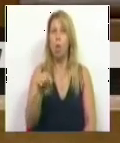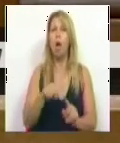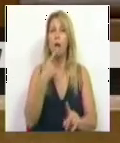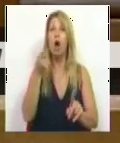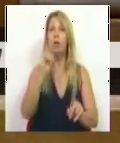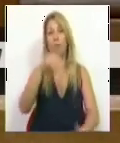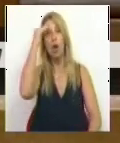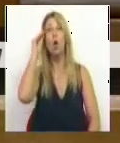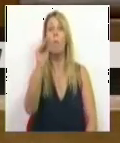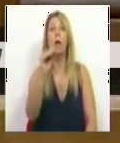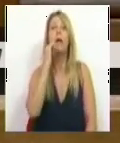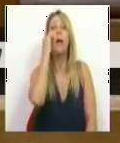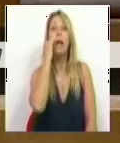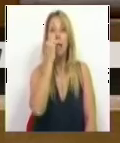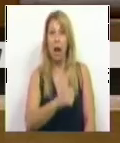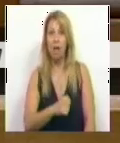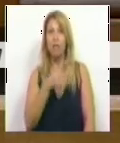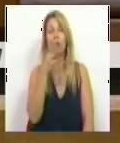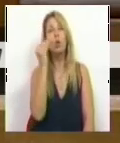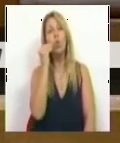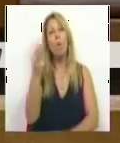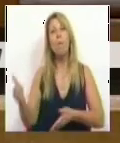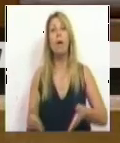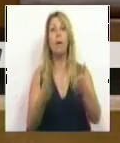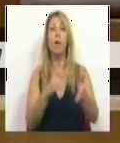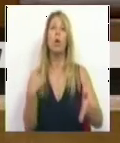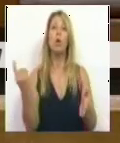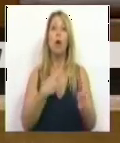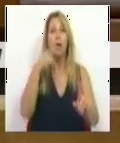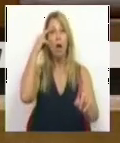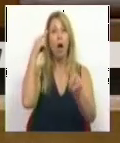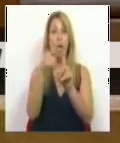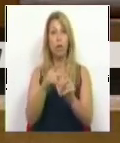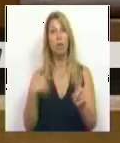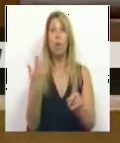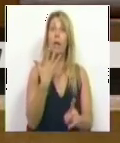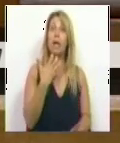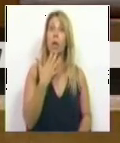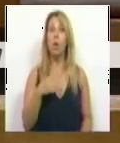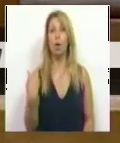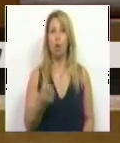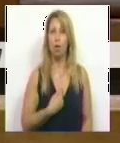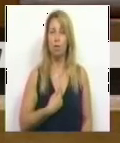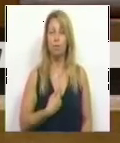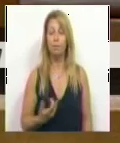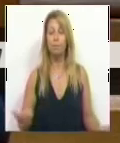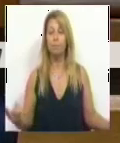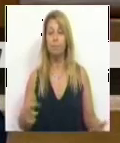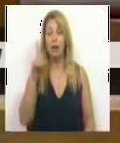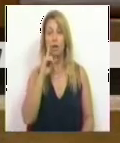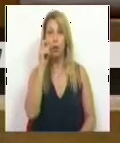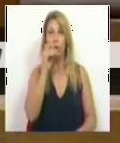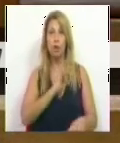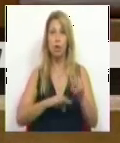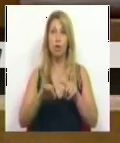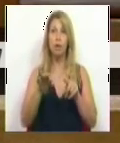graves e indicações sobre a nossa trajetória, as nossas metas e o nosso rigor. Senhoras e senhores membros